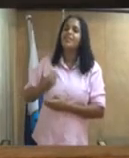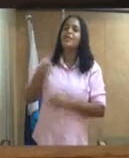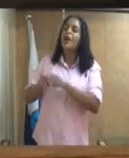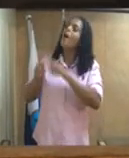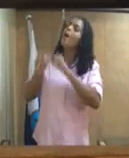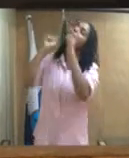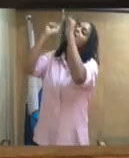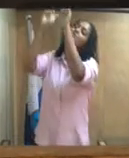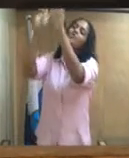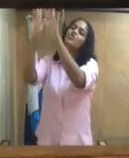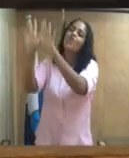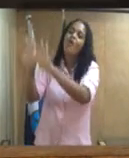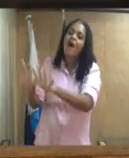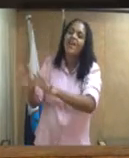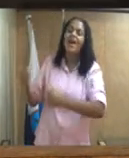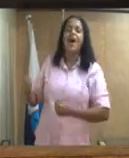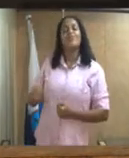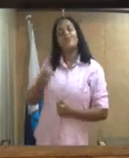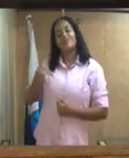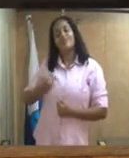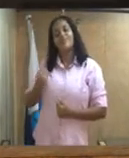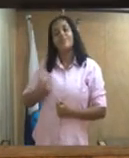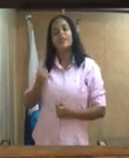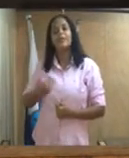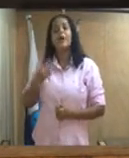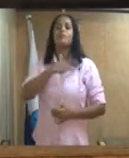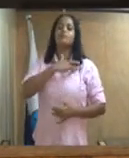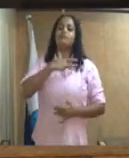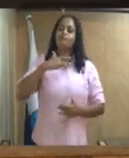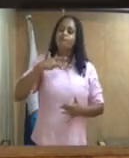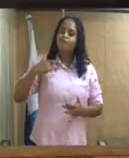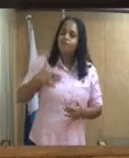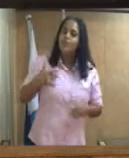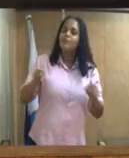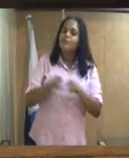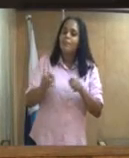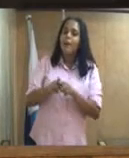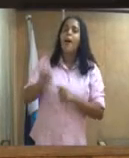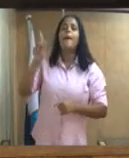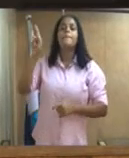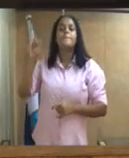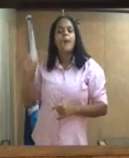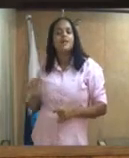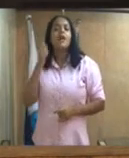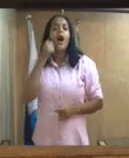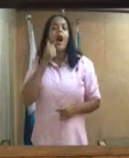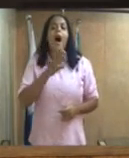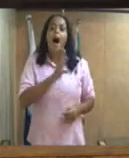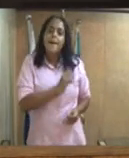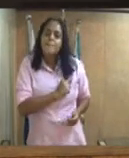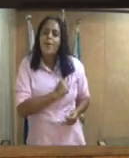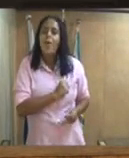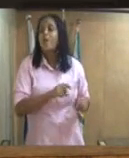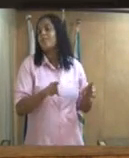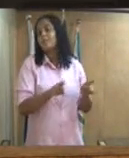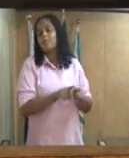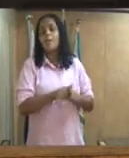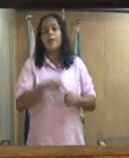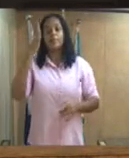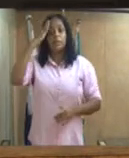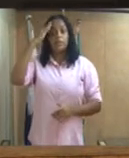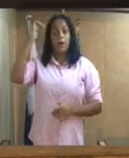bênçãos, que possa lhe proporcionar muita saúde, muita paz, muito amor e, principalmente,